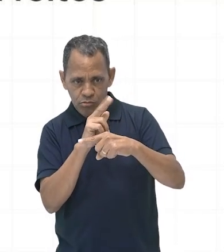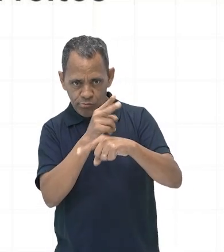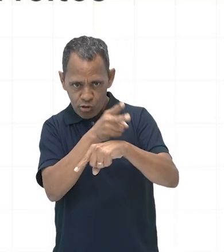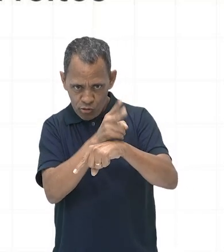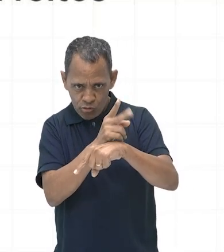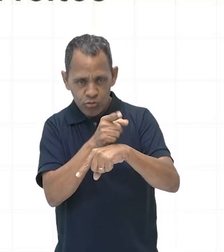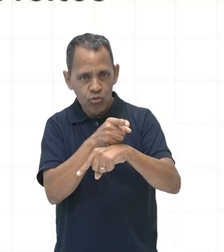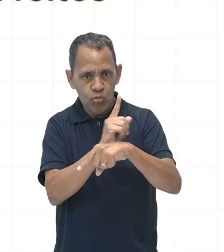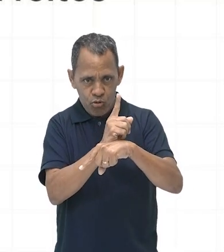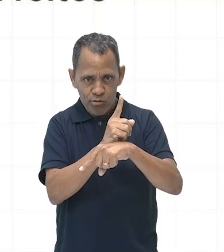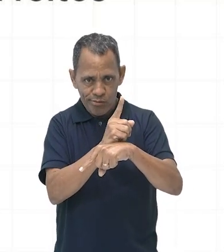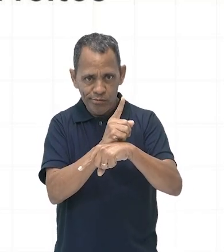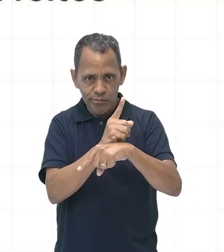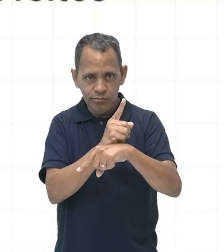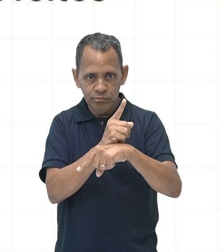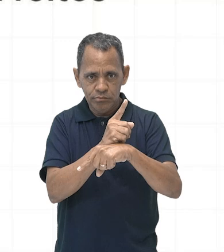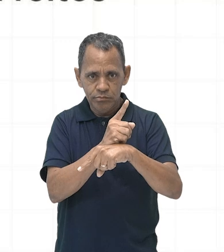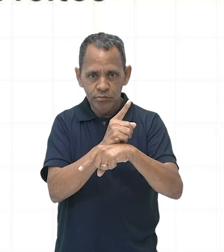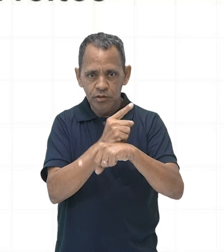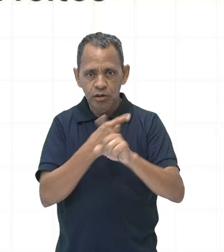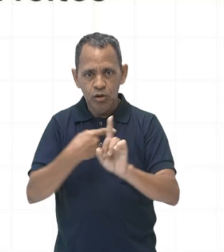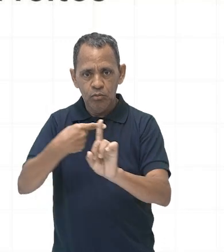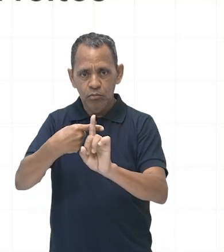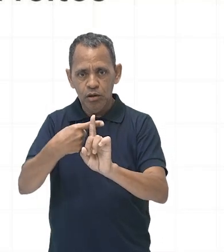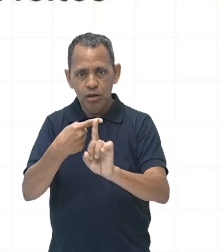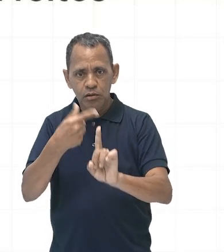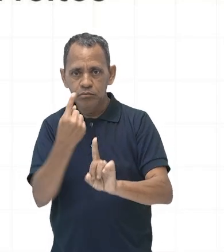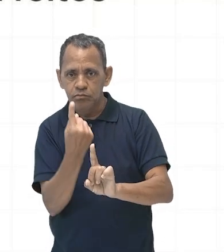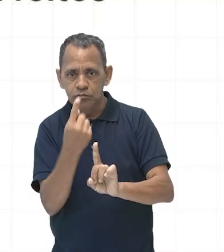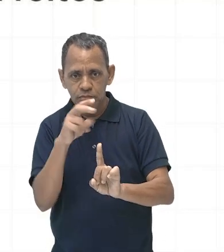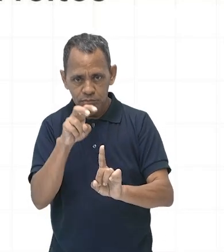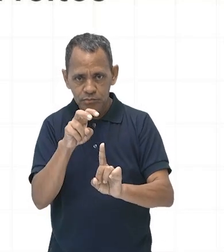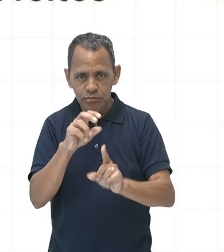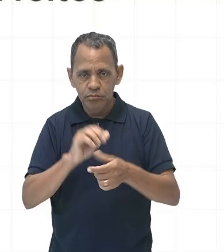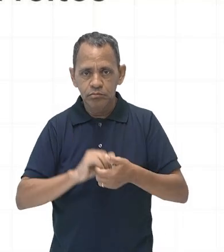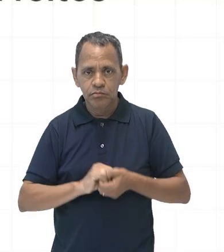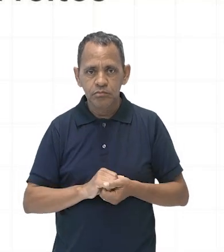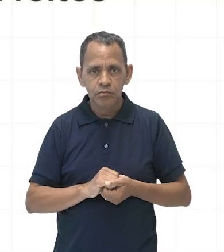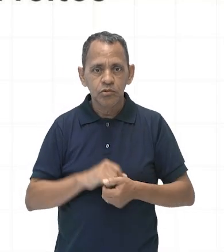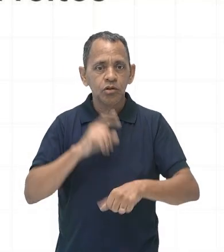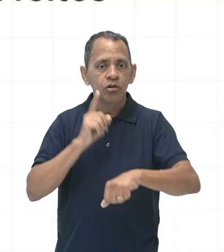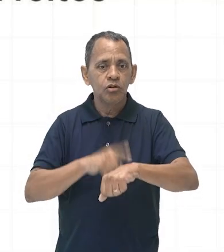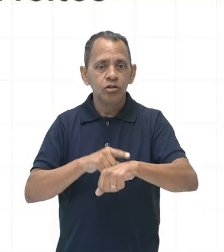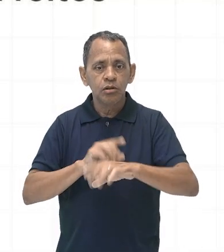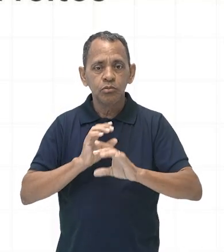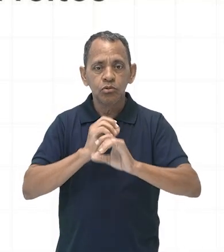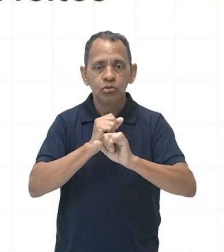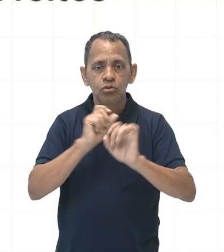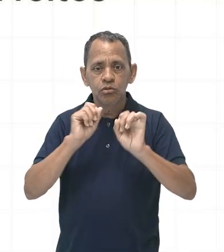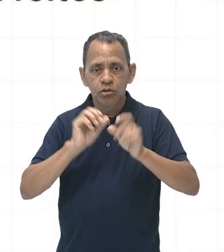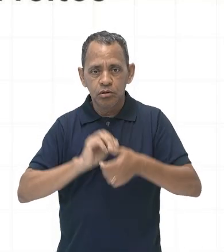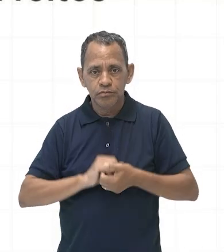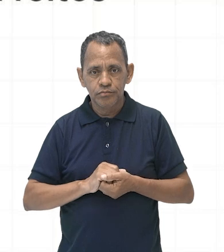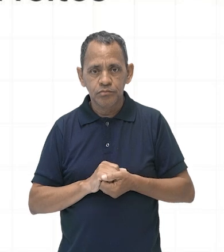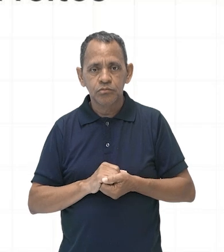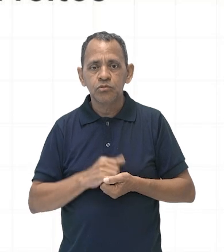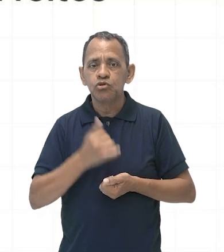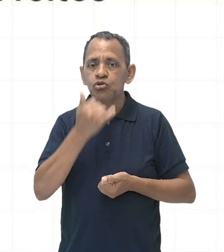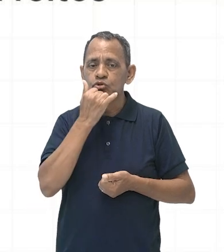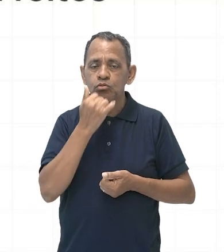eu vou obter 70 minutos. Ou seja, o tempo que ele gastou para ele, 75